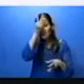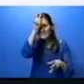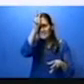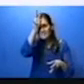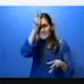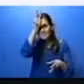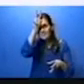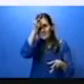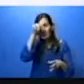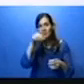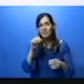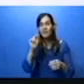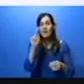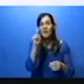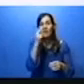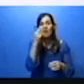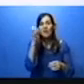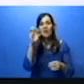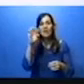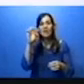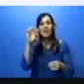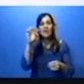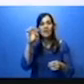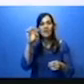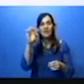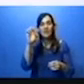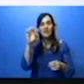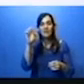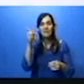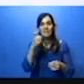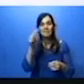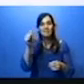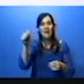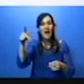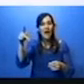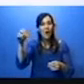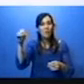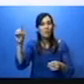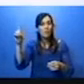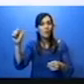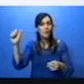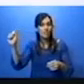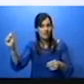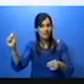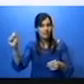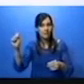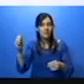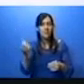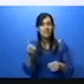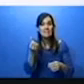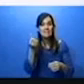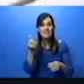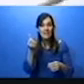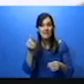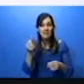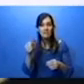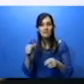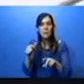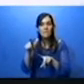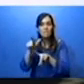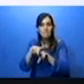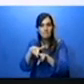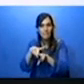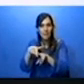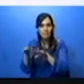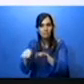também chamados de hexápodas, onde hexa significa 6, podas, pés. Todos os insetos, sem exceção,